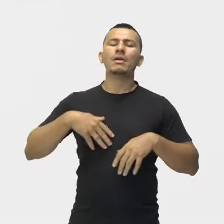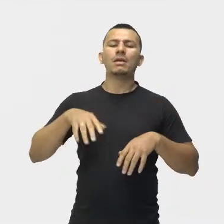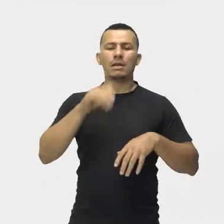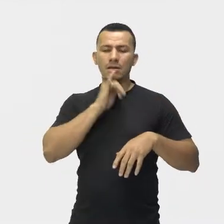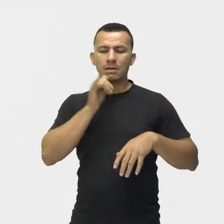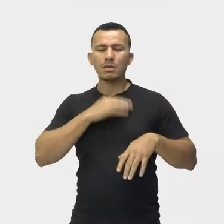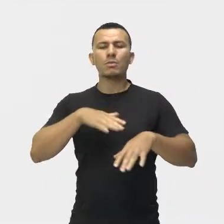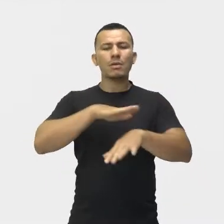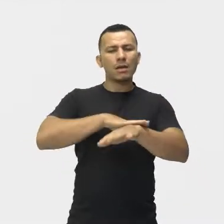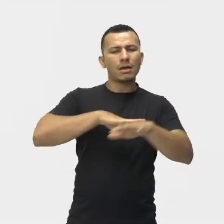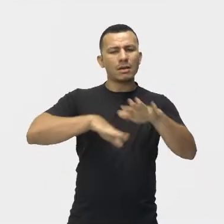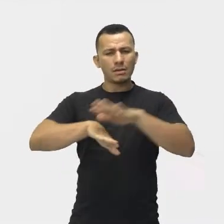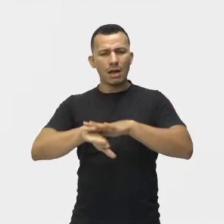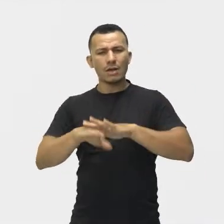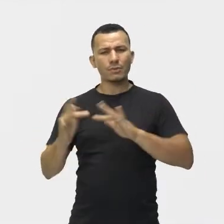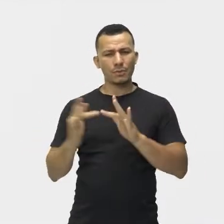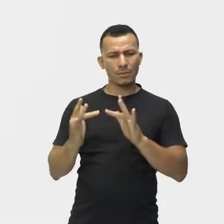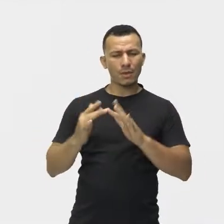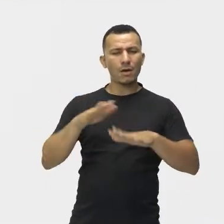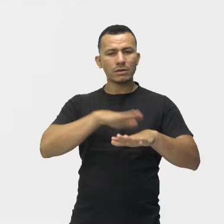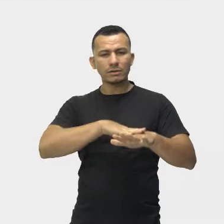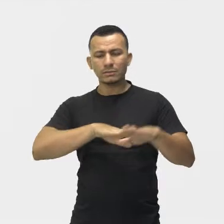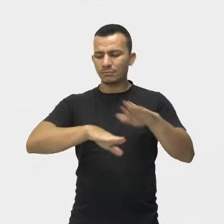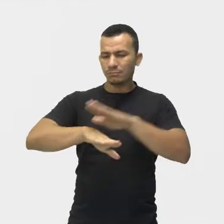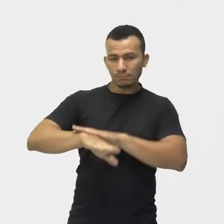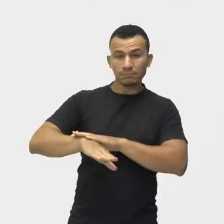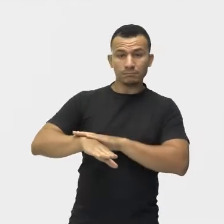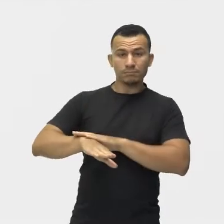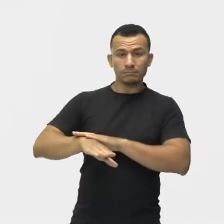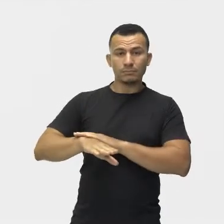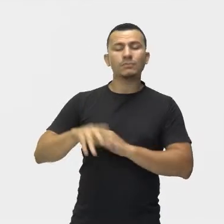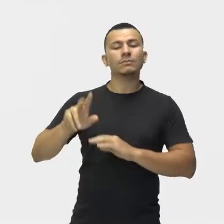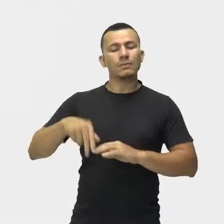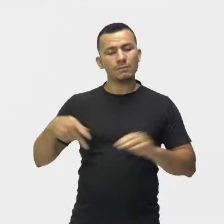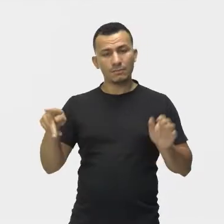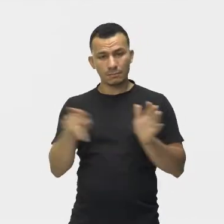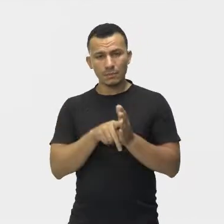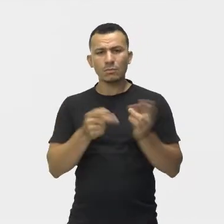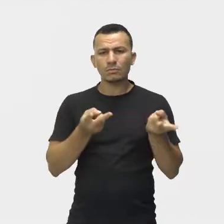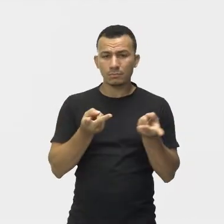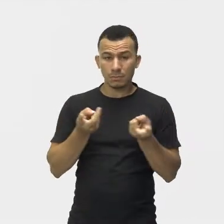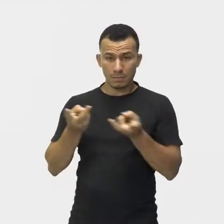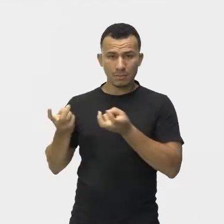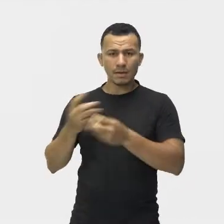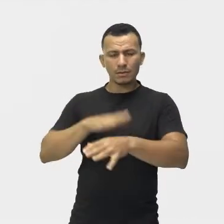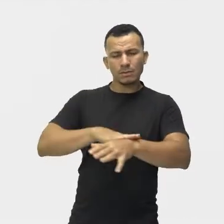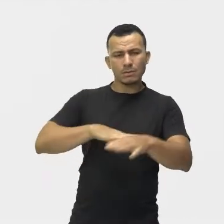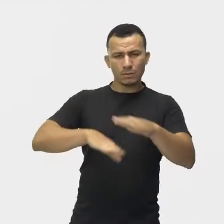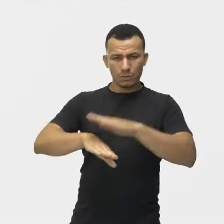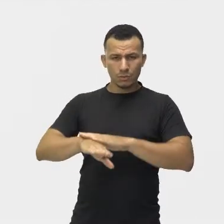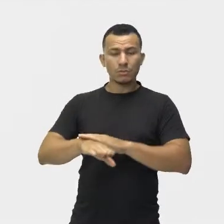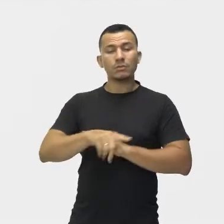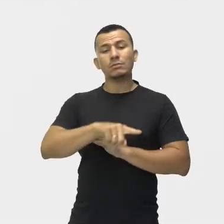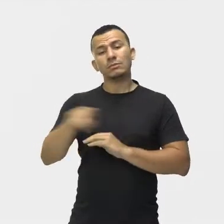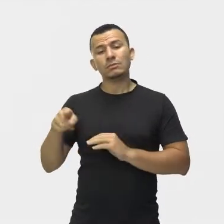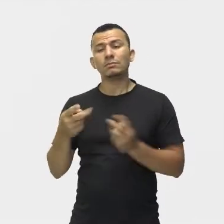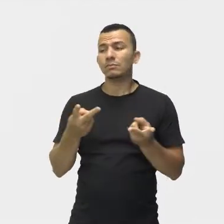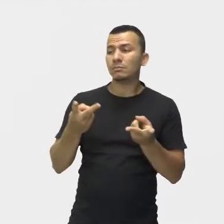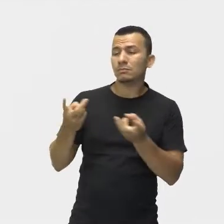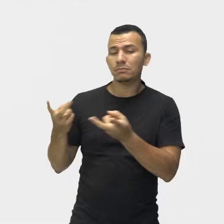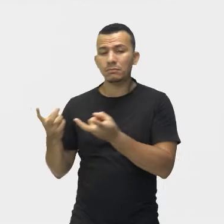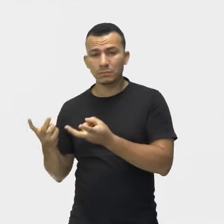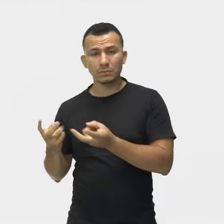exemplo. Esses são, como diz aí o nome, né, mecanismos, né, são receptores mecânicos, onde você vai poder